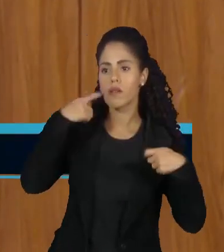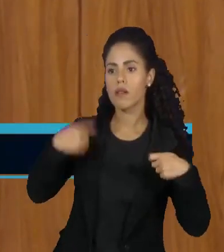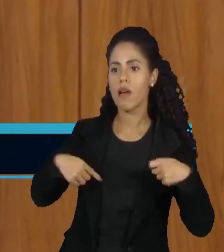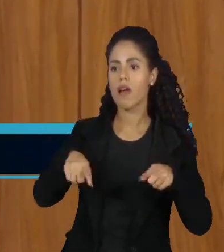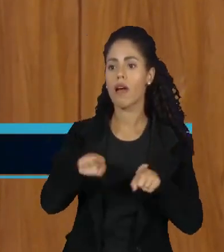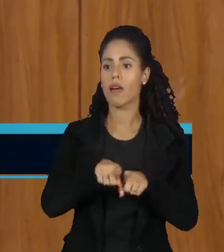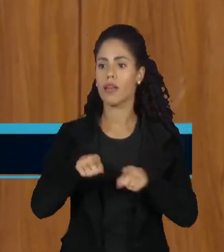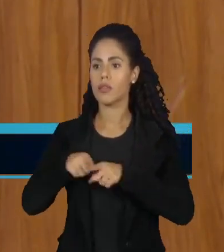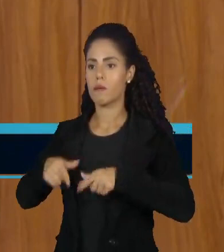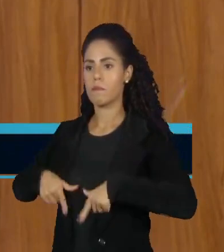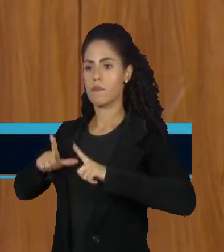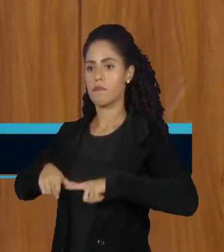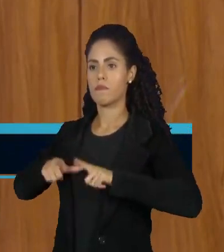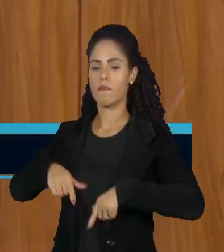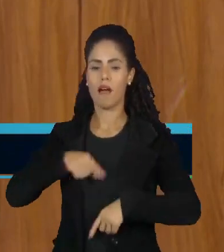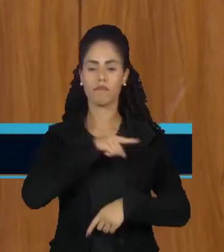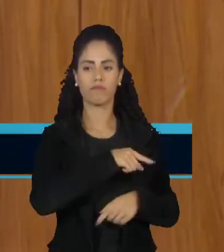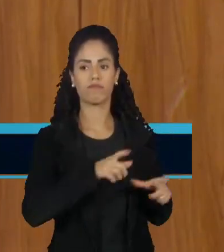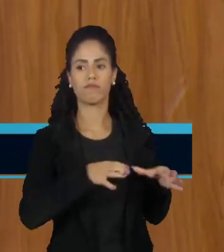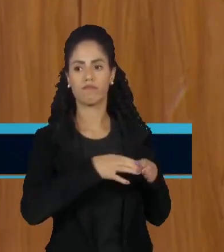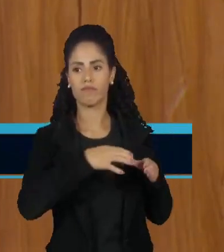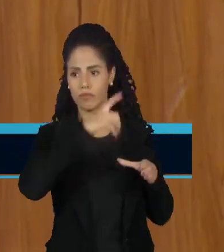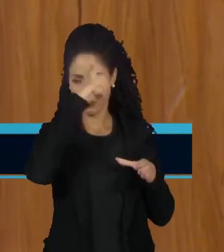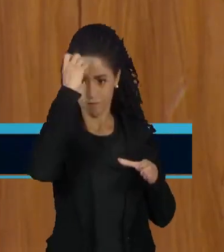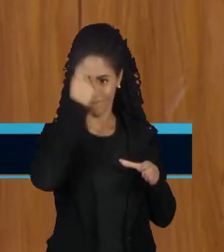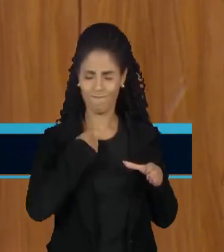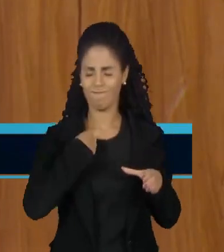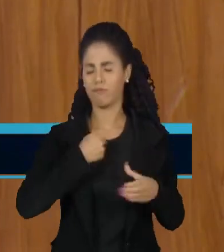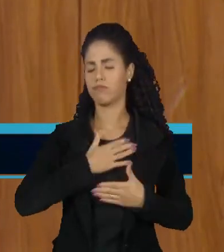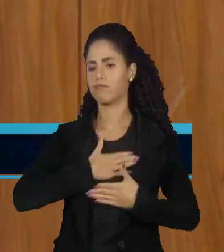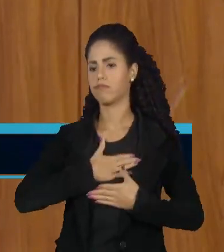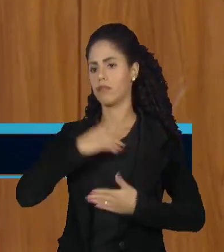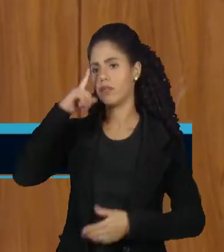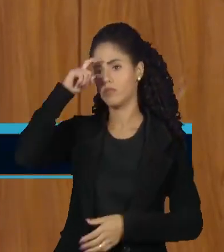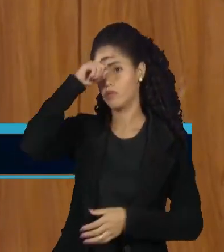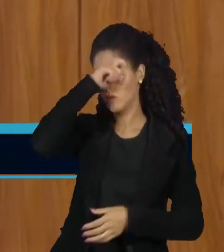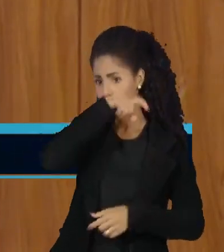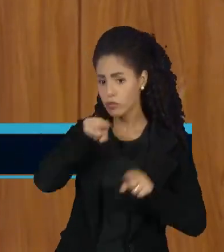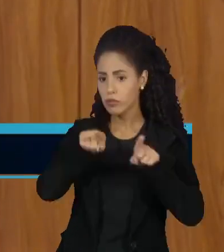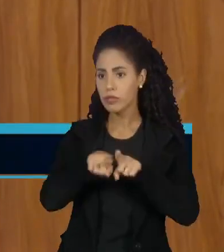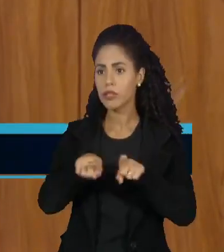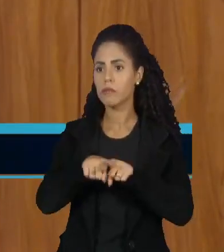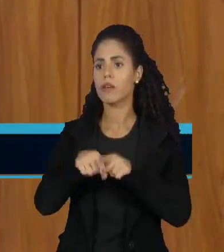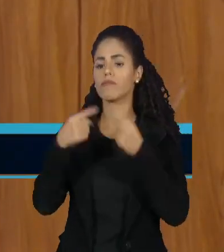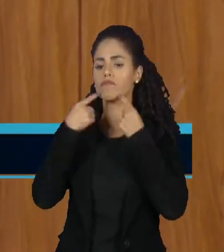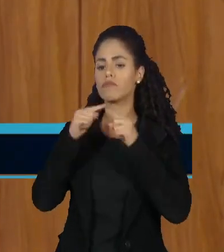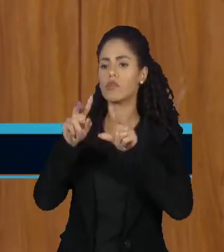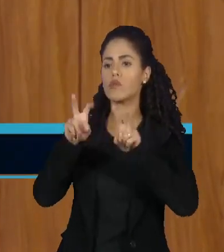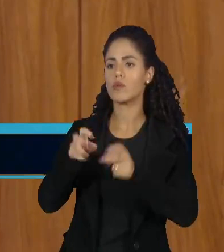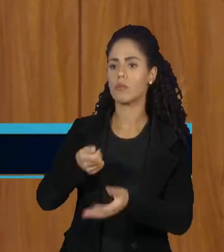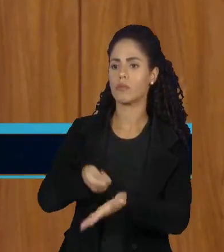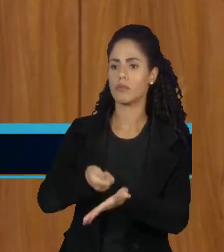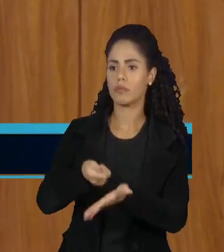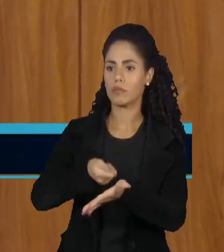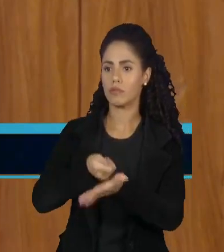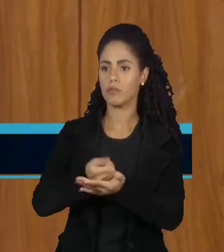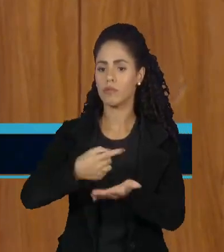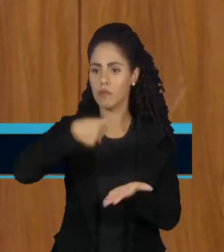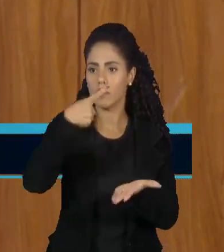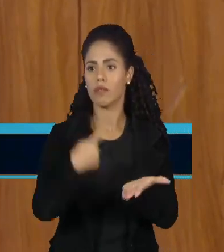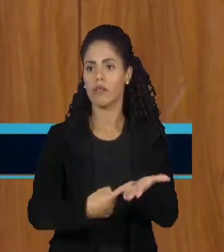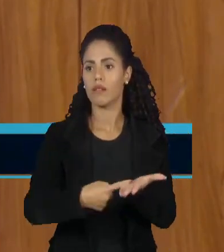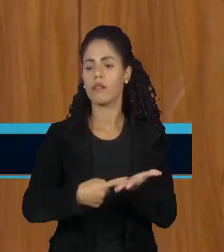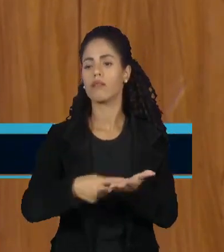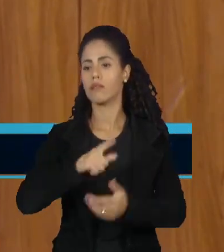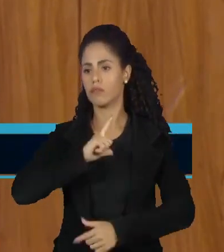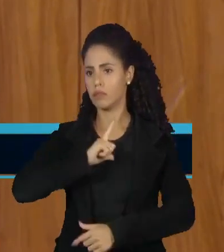é alarmante e inexplicável. As teses que questionam a obrigatoriedade do cumprimento da